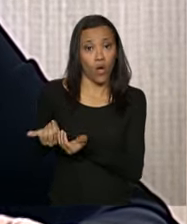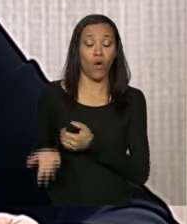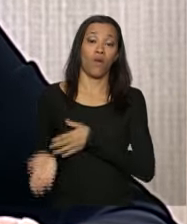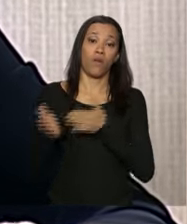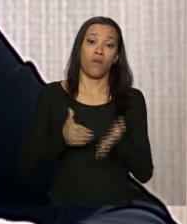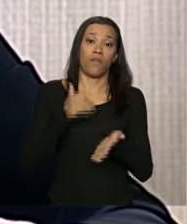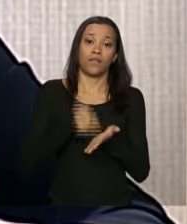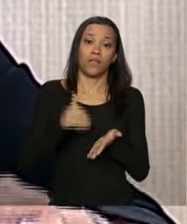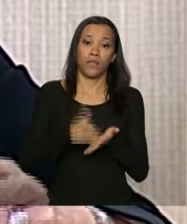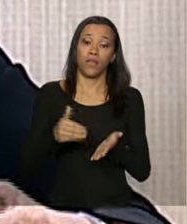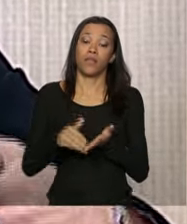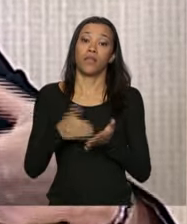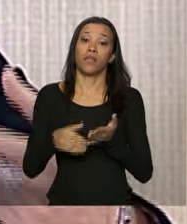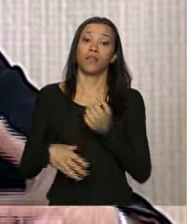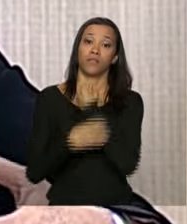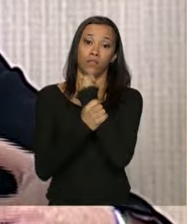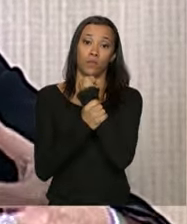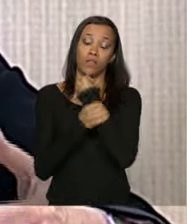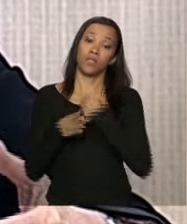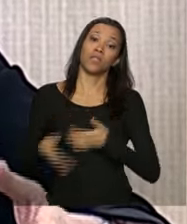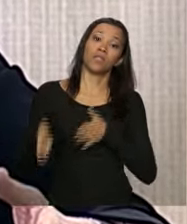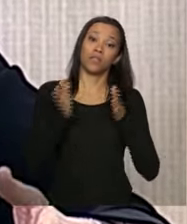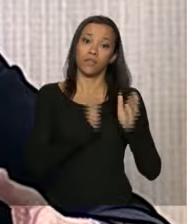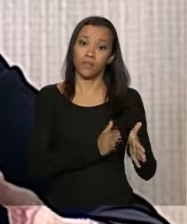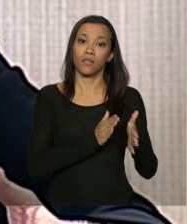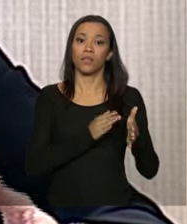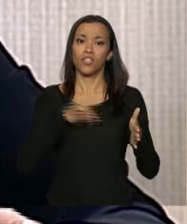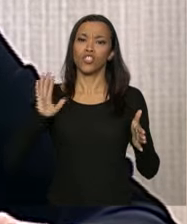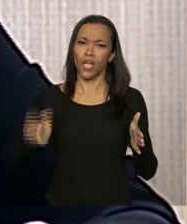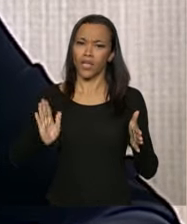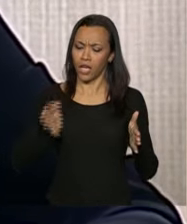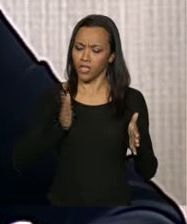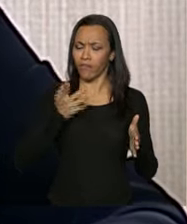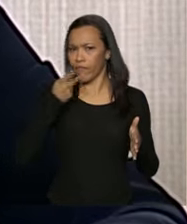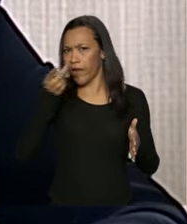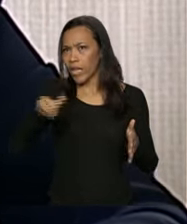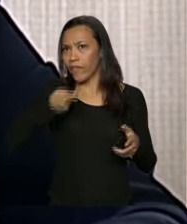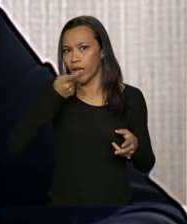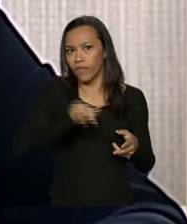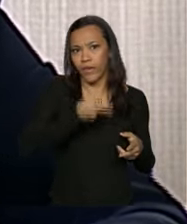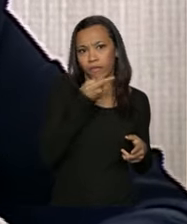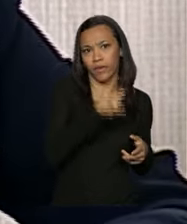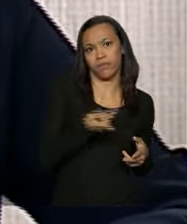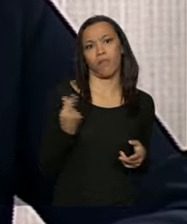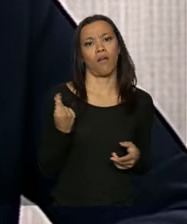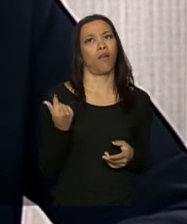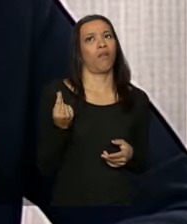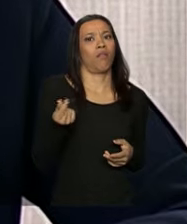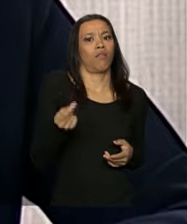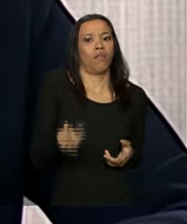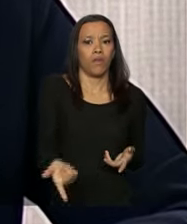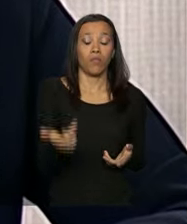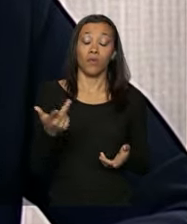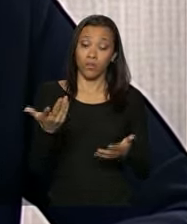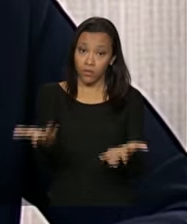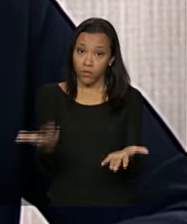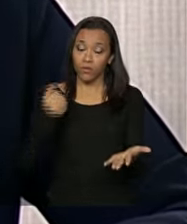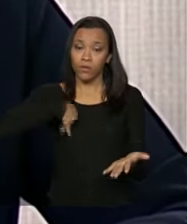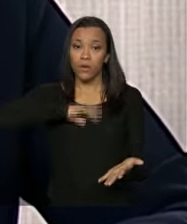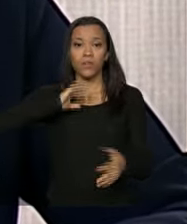Nacional de Segurança Pública já vem apontando a a templo, né? Razão pela qual nós